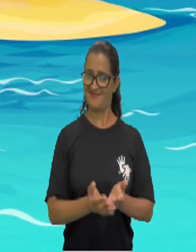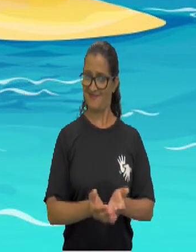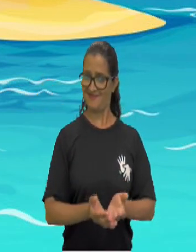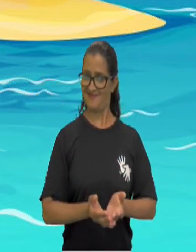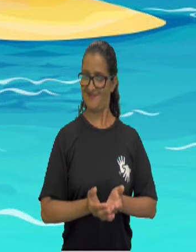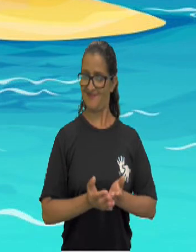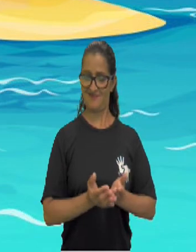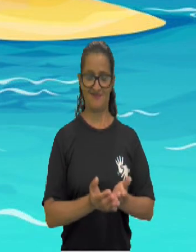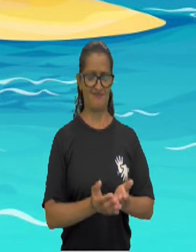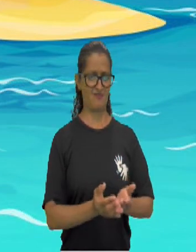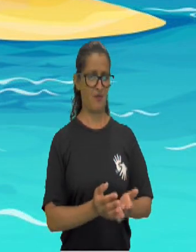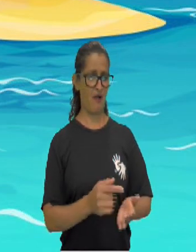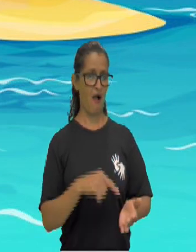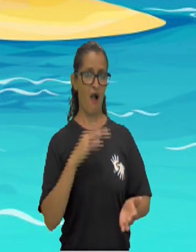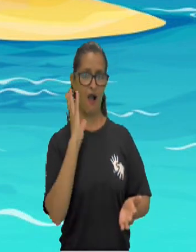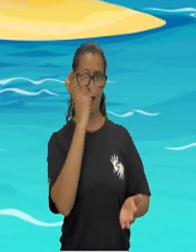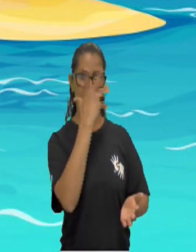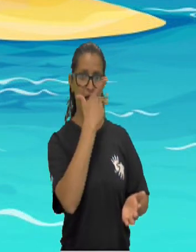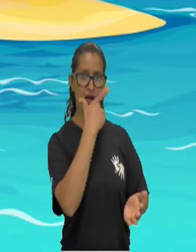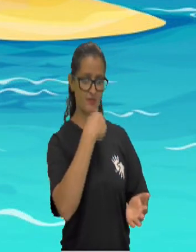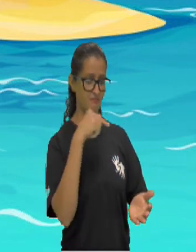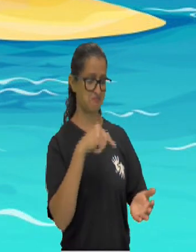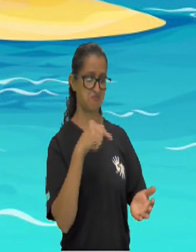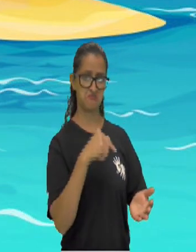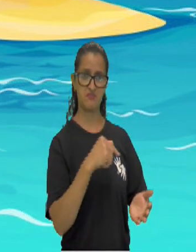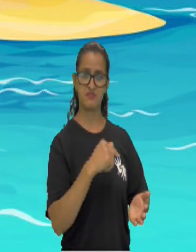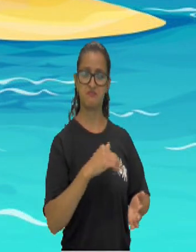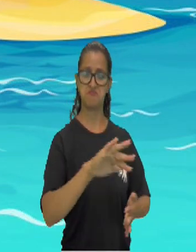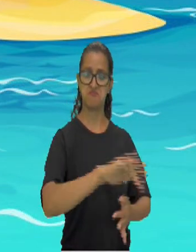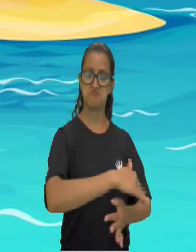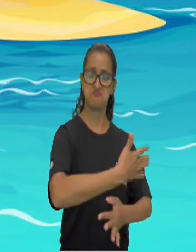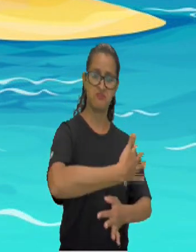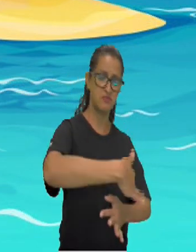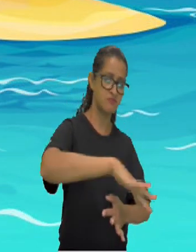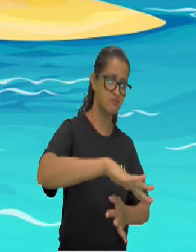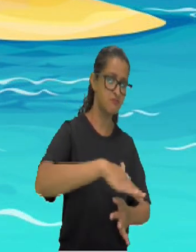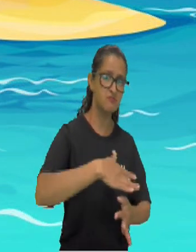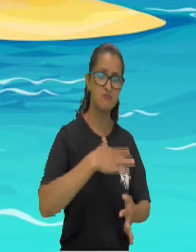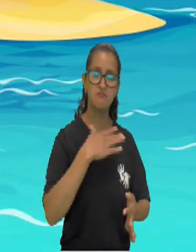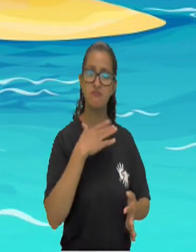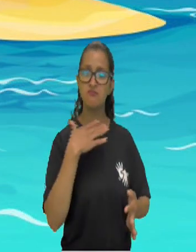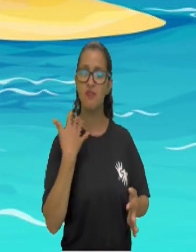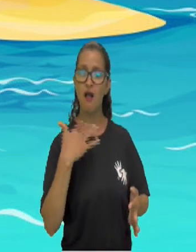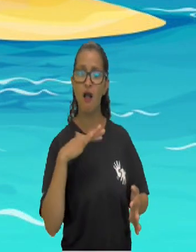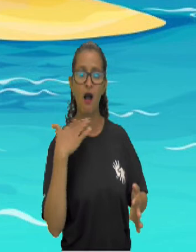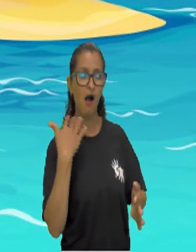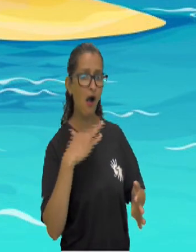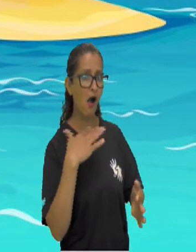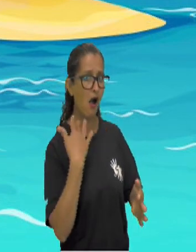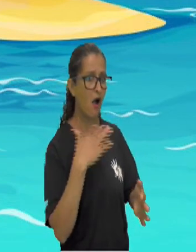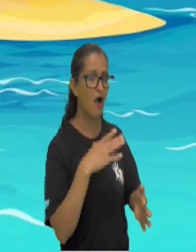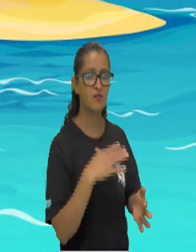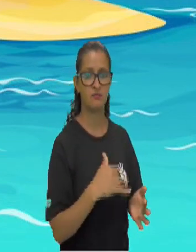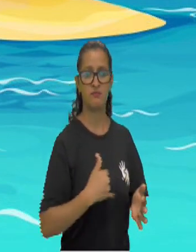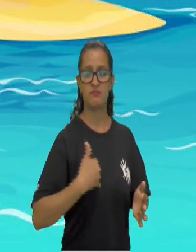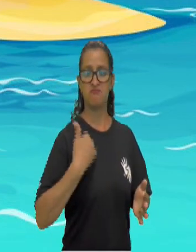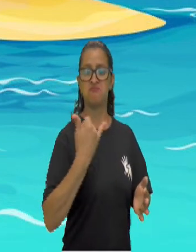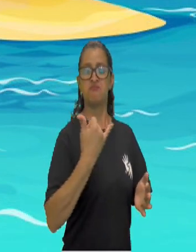um barco muito lindo. Sabe aquele barco todo pintado, maravilhoso? Lá vai a vaidade, lá